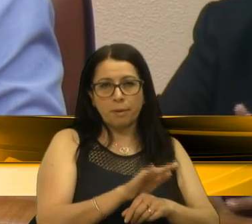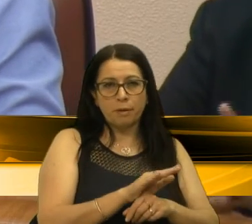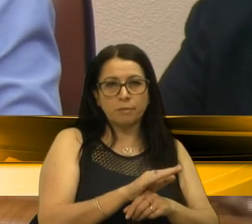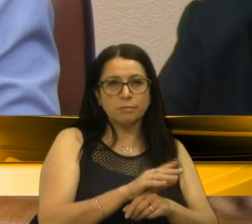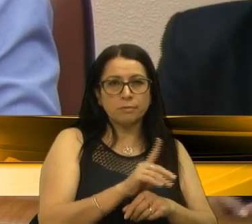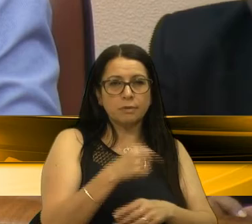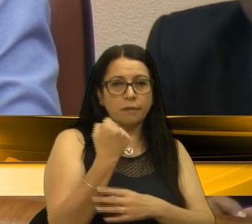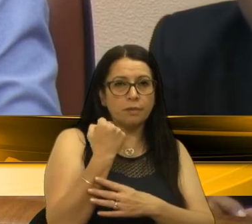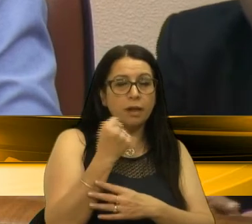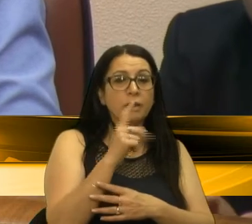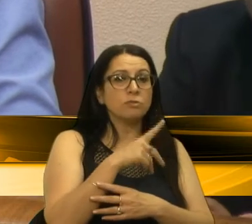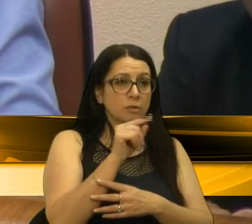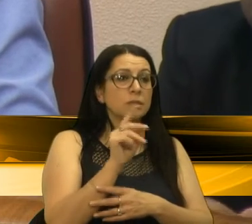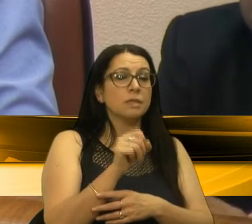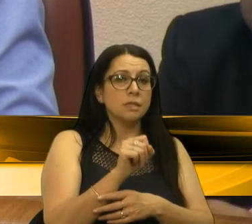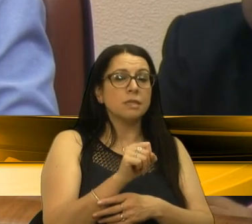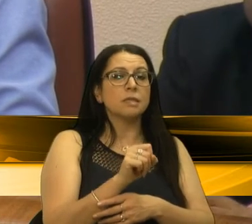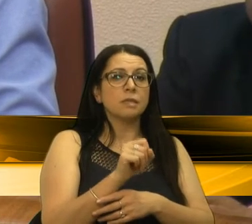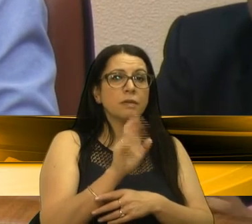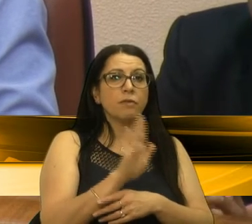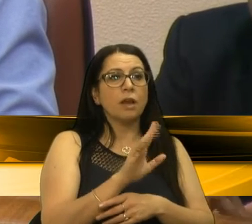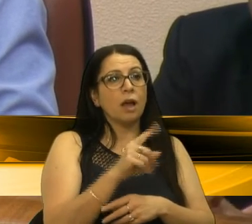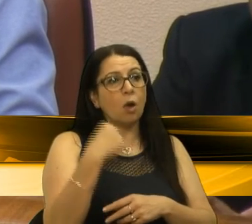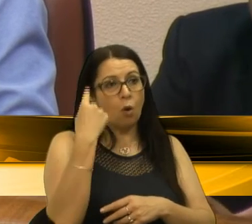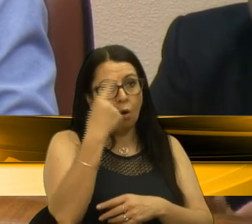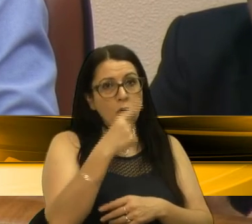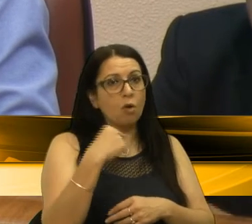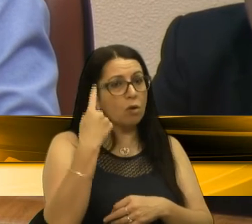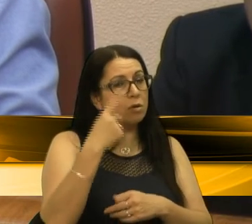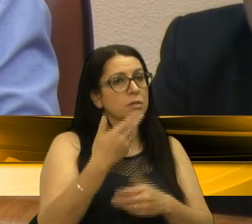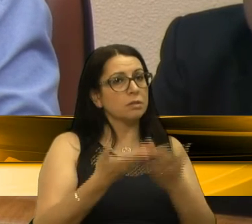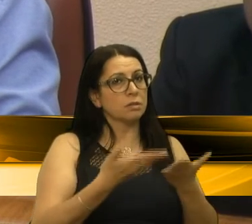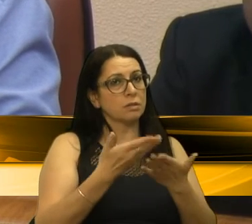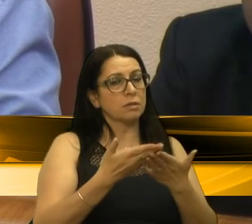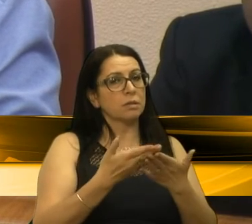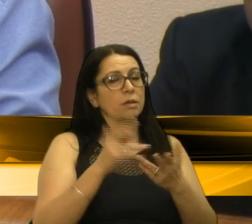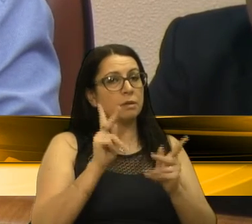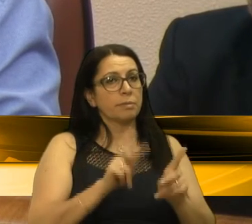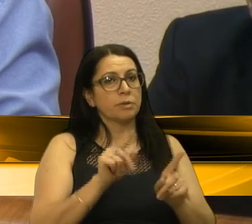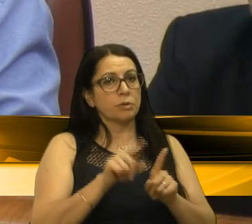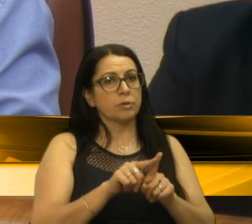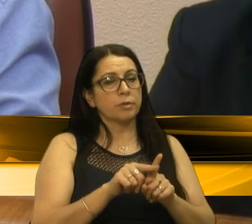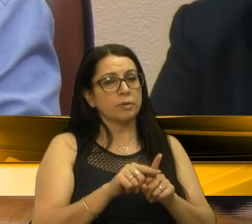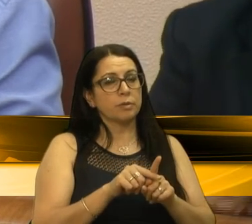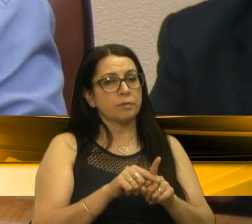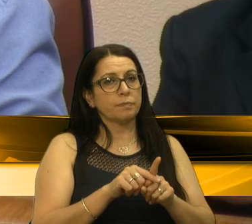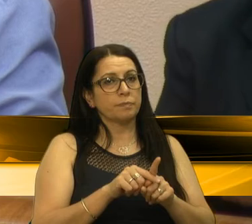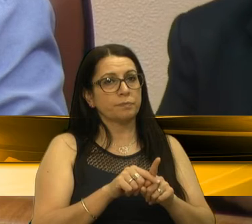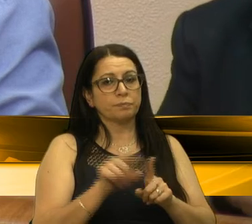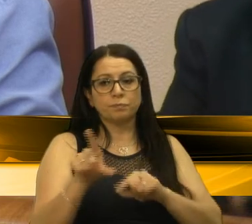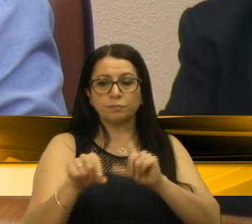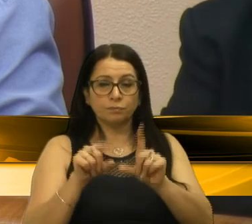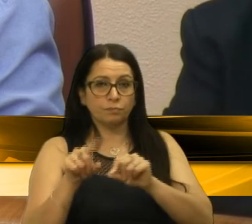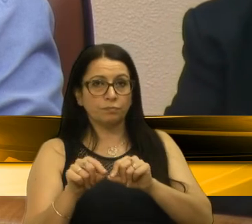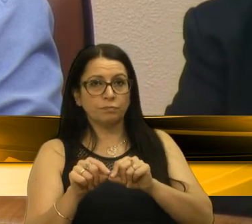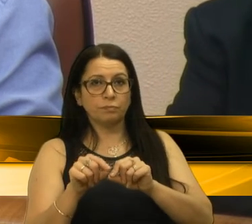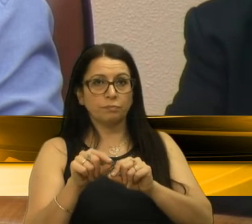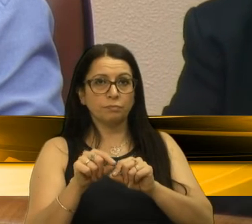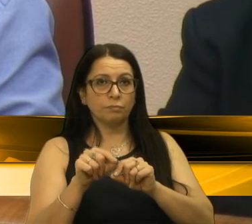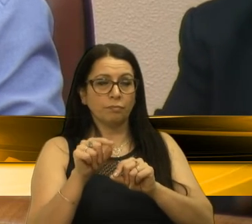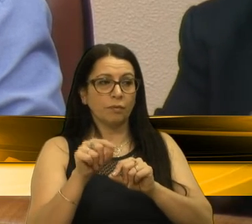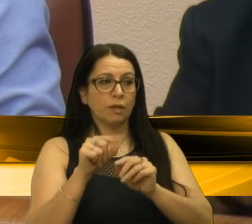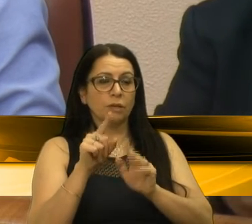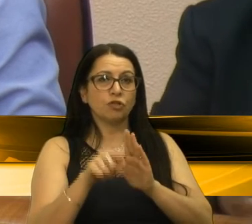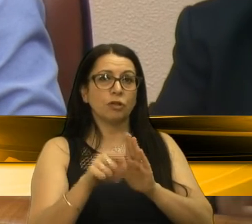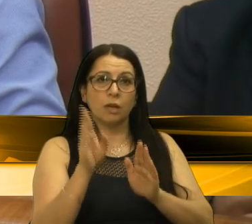sim, ocorre sim, de ficarem algumas horas esperando atendimento, mas pessoas que são triadas e classificadas